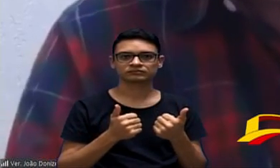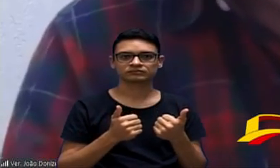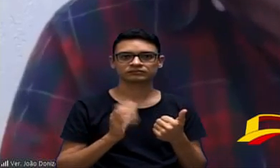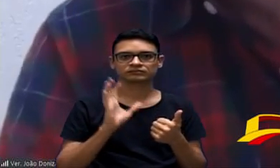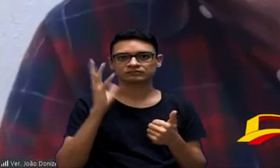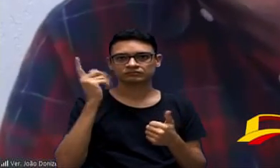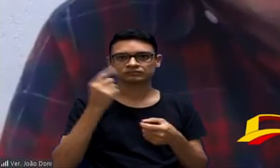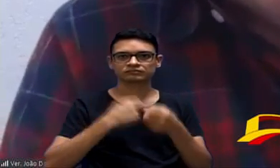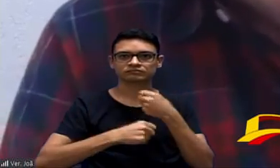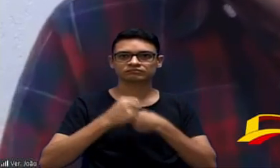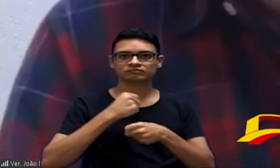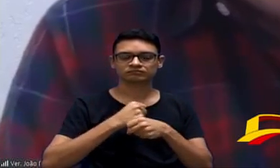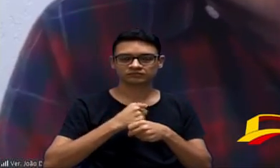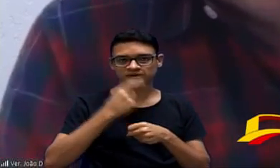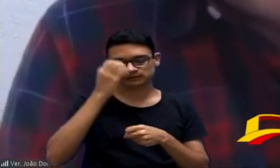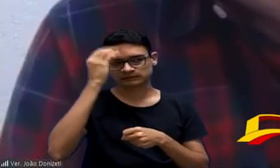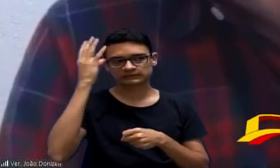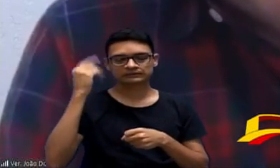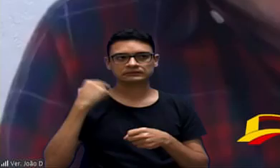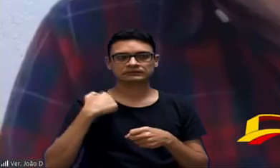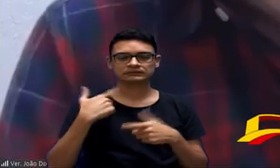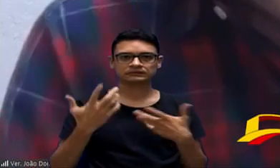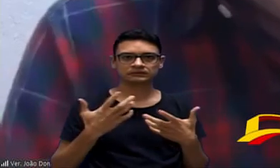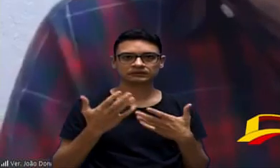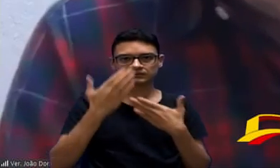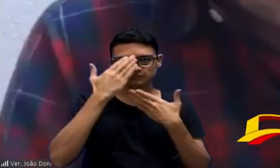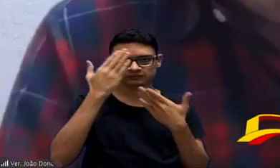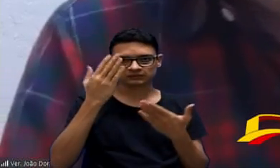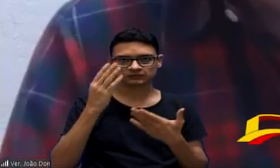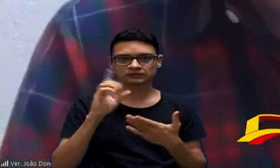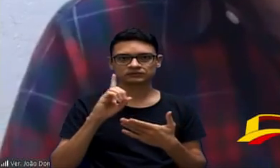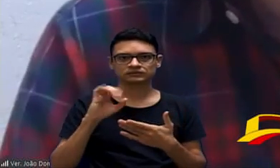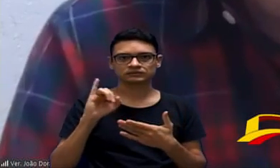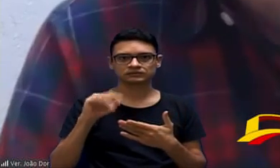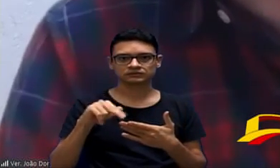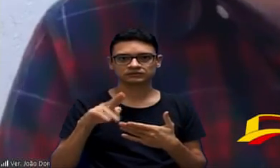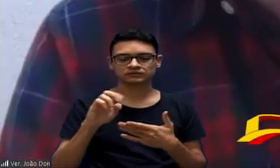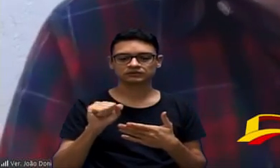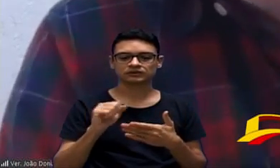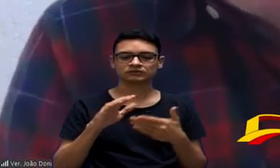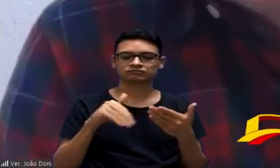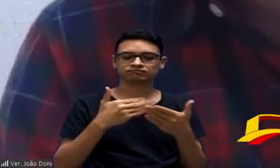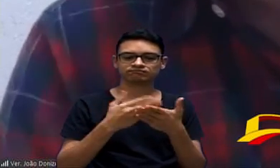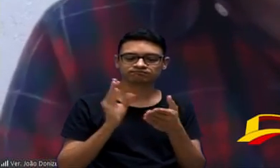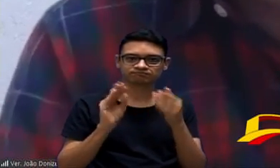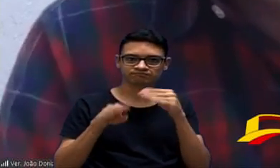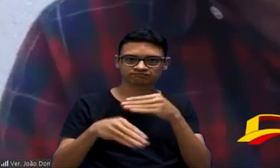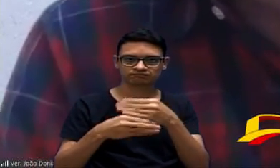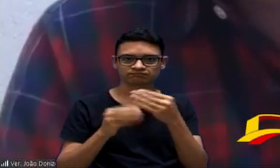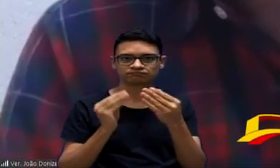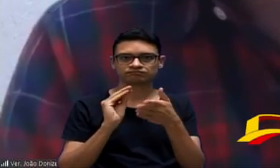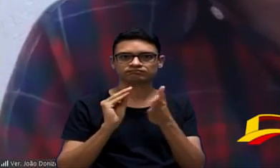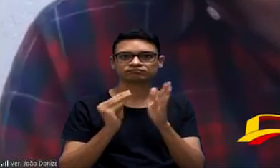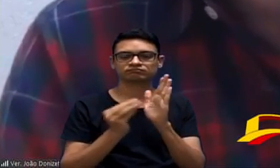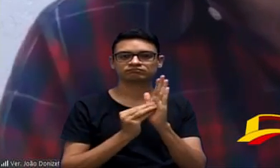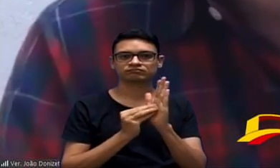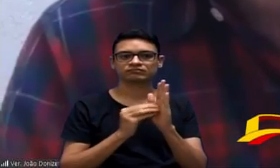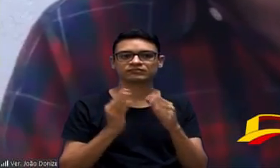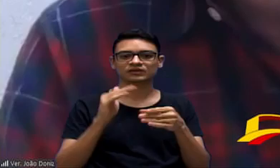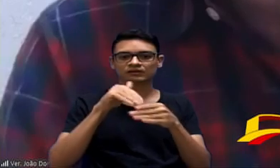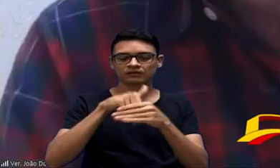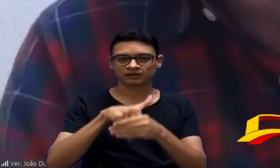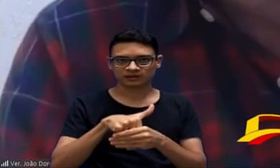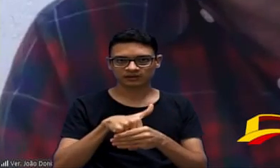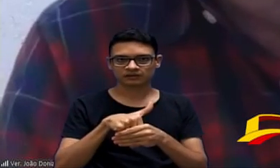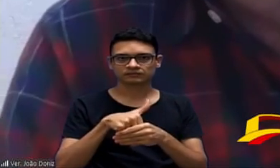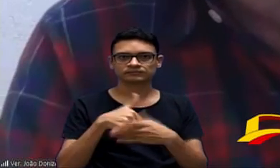no ano passado, eu havia esquecido. Bem lembrado, viu, Dini? O resgate que estamos fazendo esse ano. Senhor presidente, encaminhamento do voto. Então, pelo que